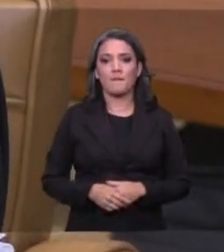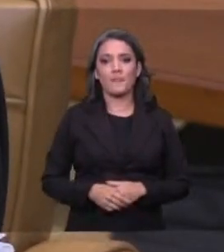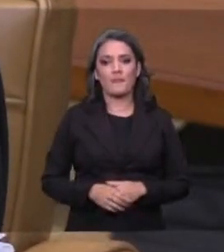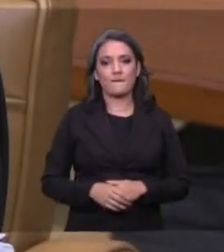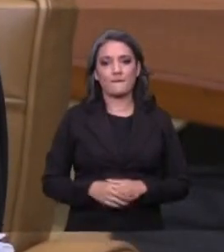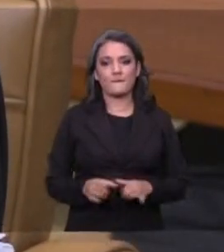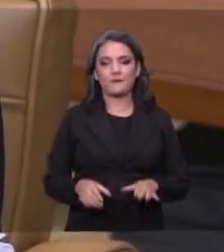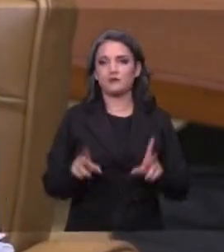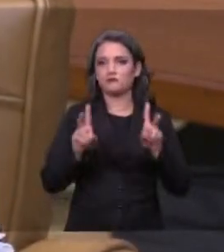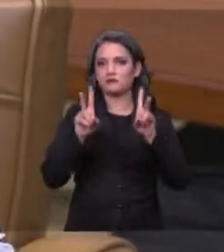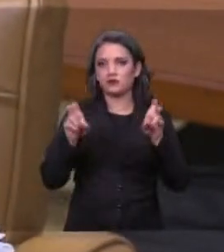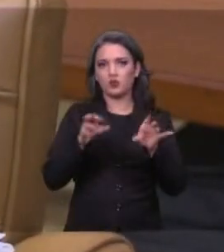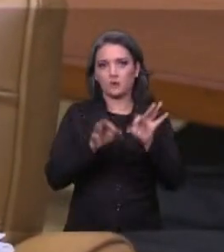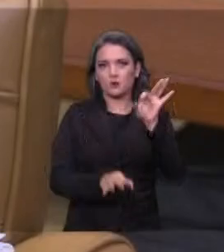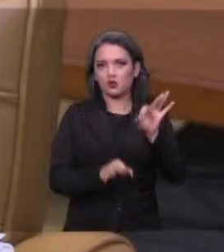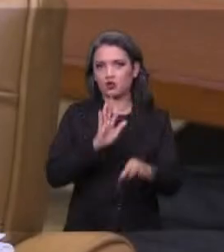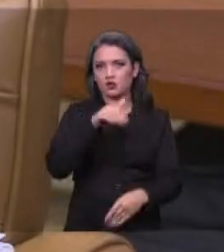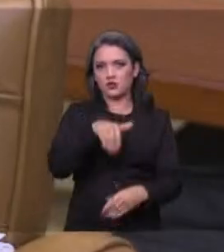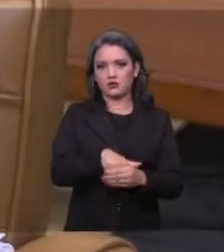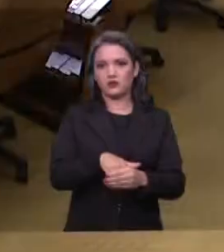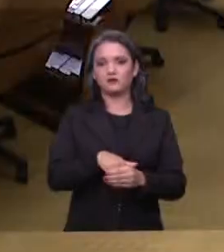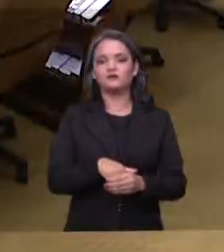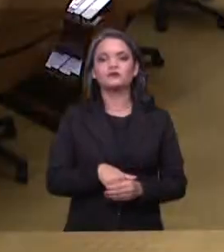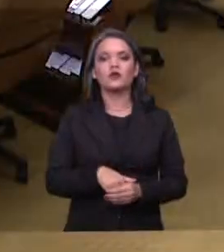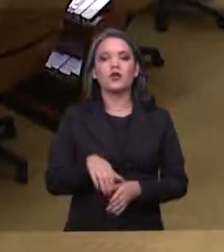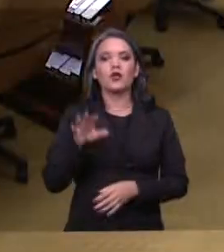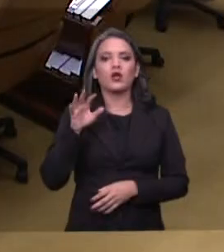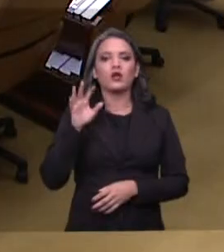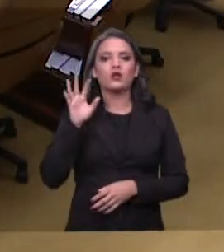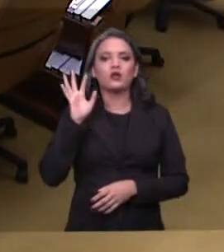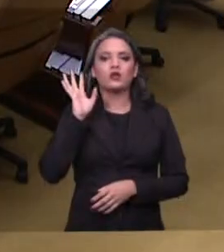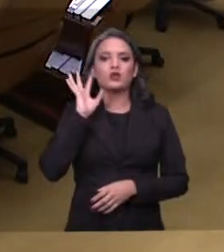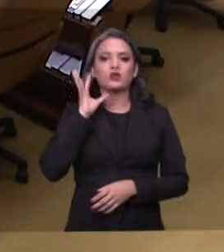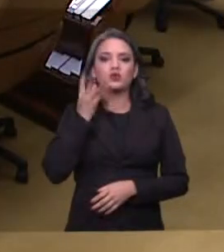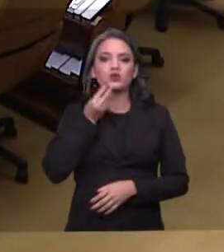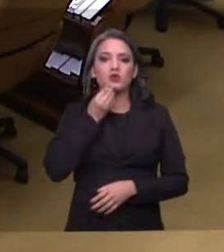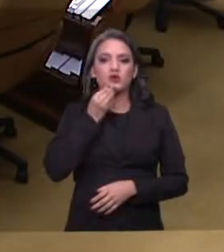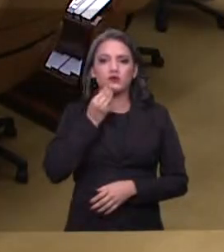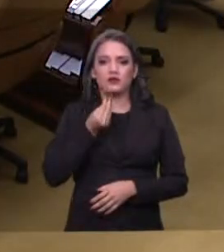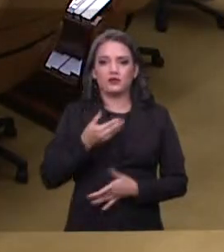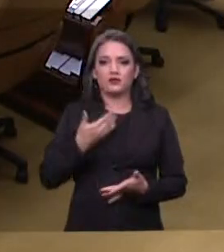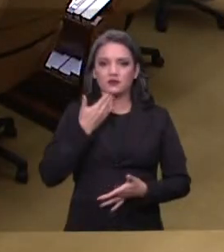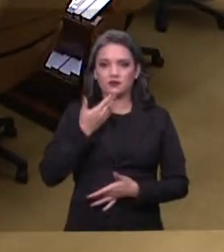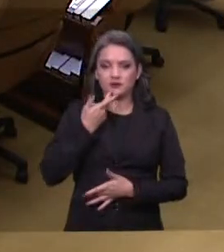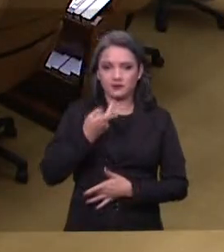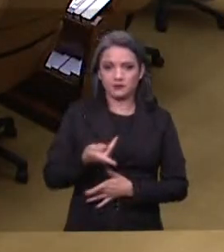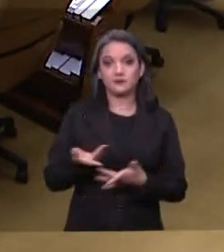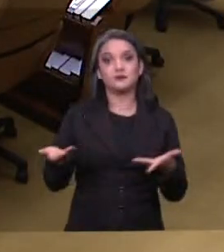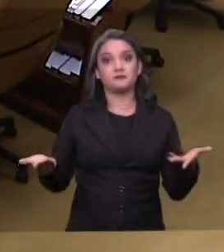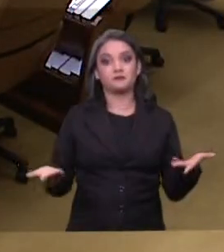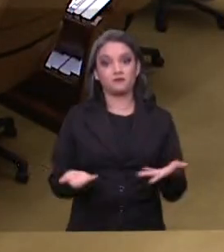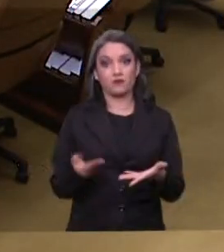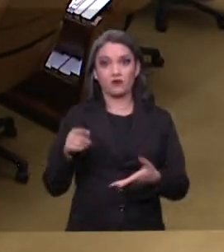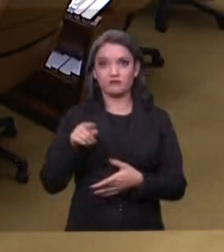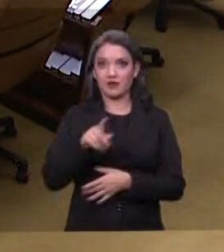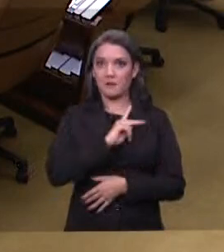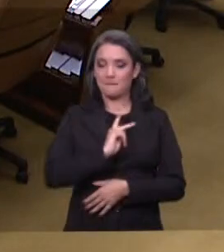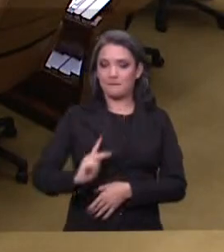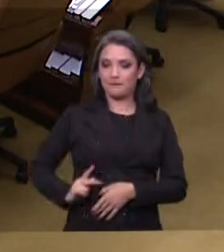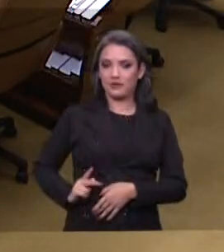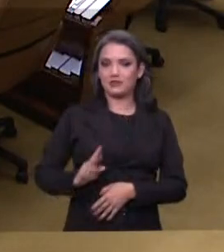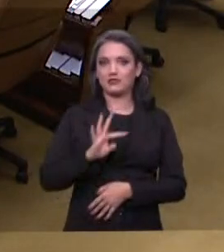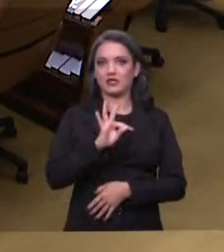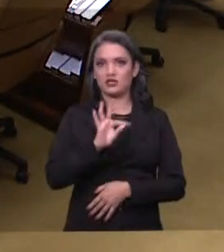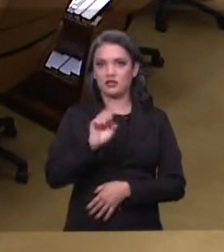aos de competência da Justiça Eleitoral. Alexandre, por favor. Vossa Excelência hoje é o presidente